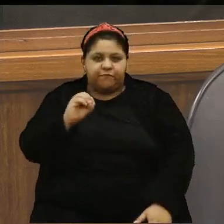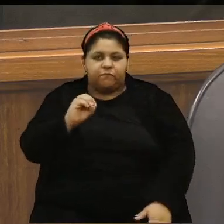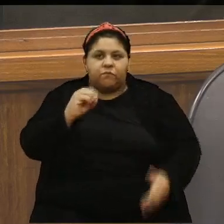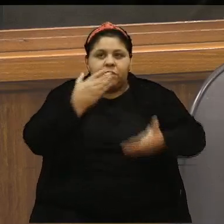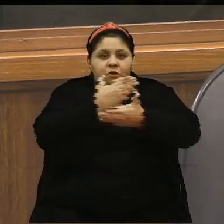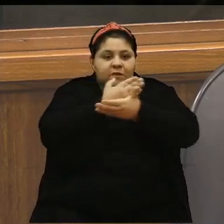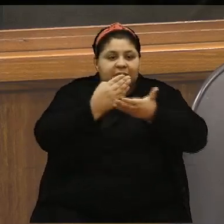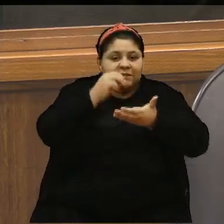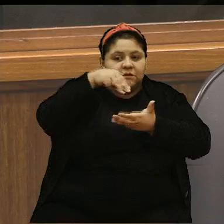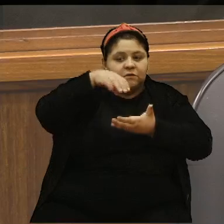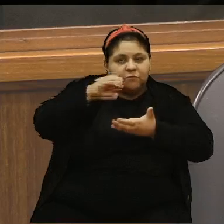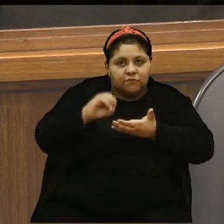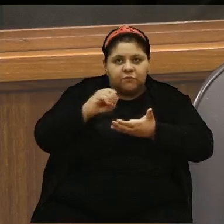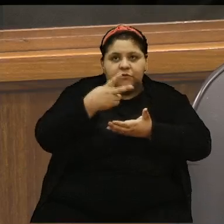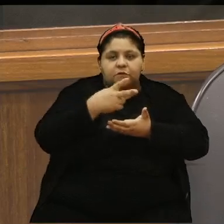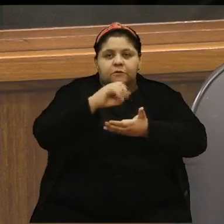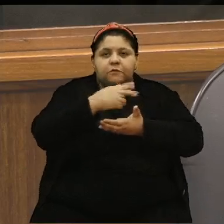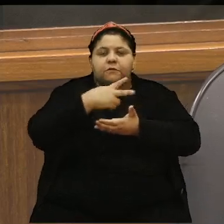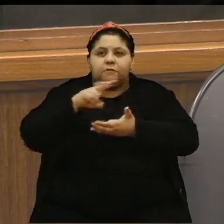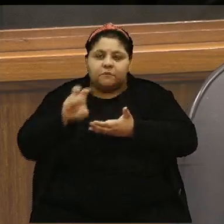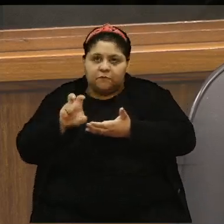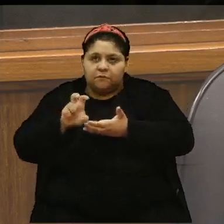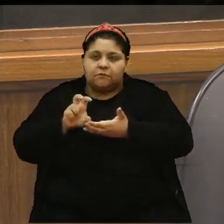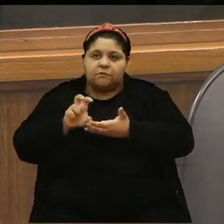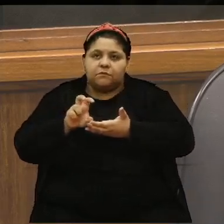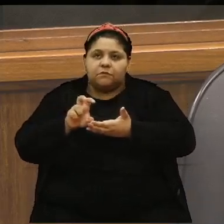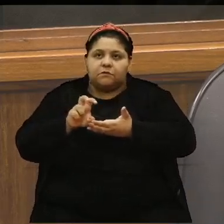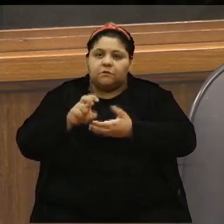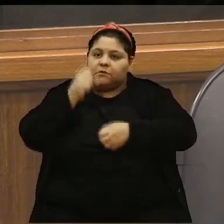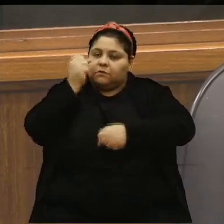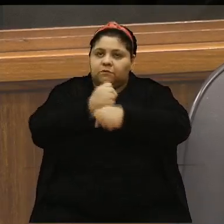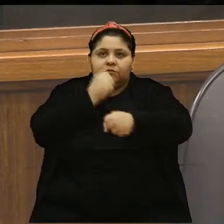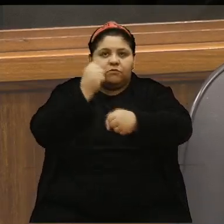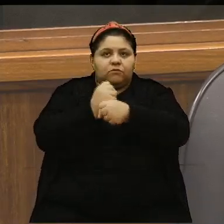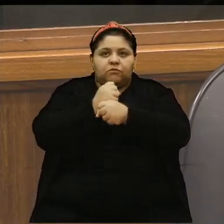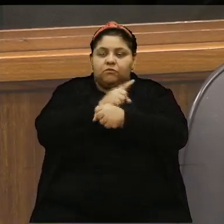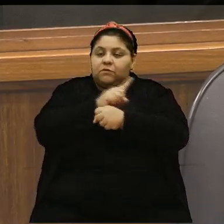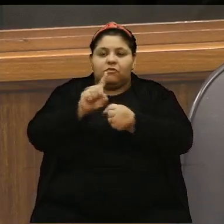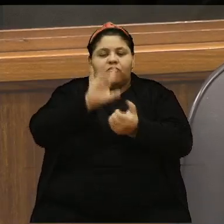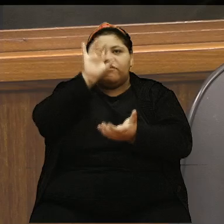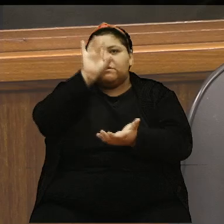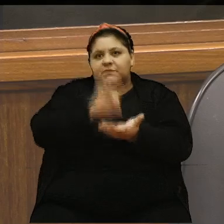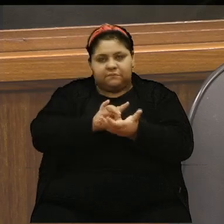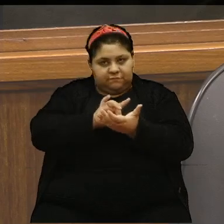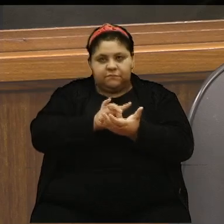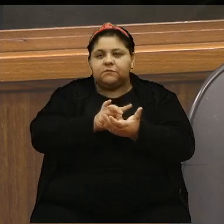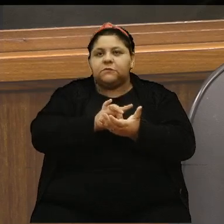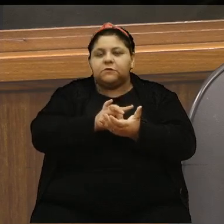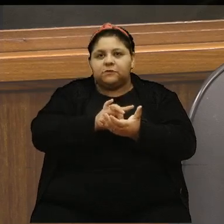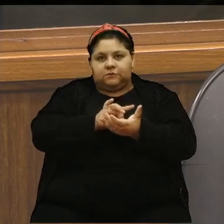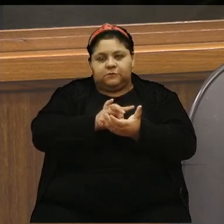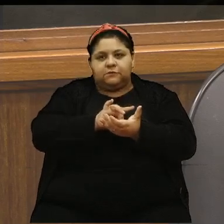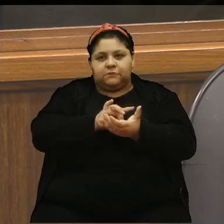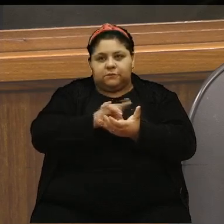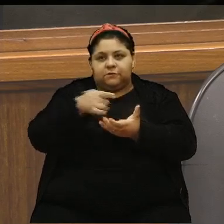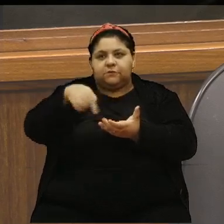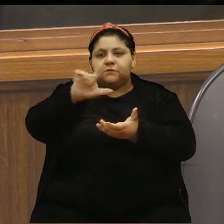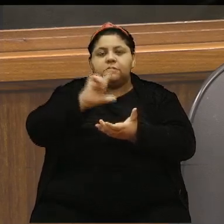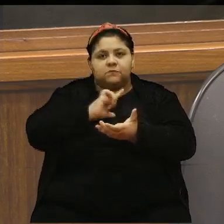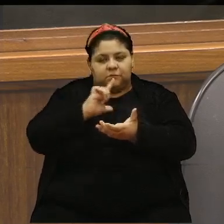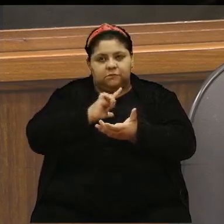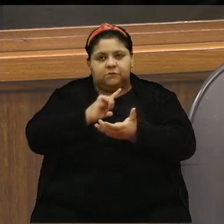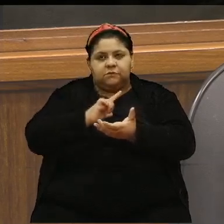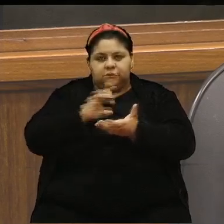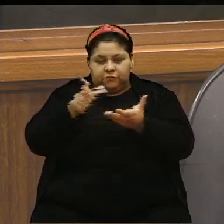a maio de 2025 e a reforma ainda não foi concluída. Uma parte, vereadora. A gente tem, já